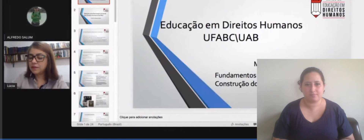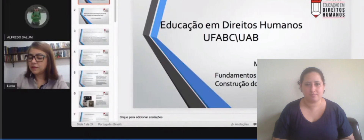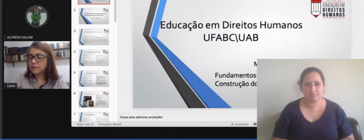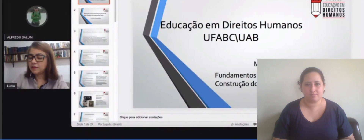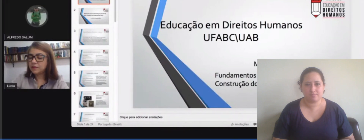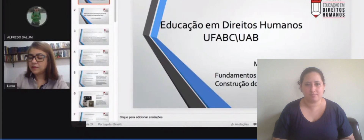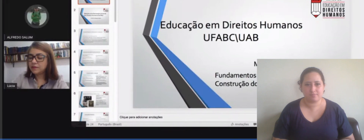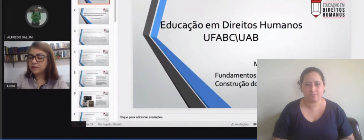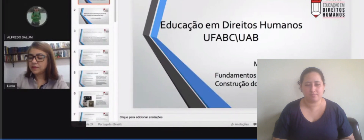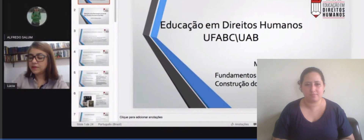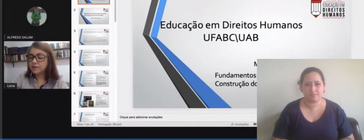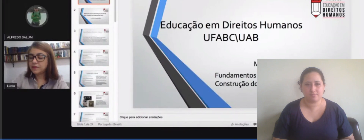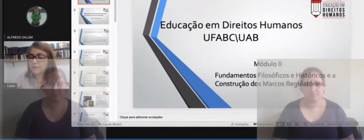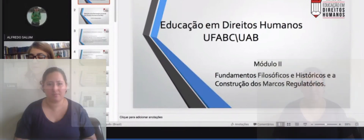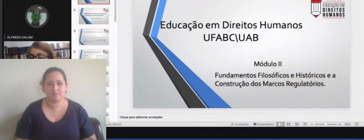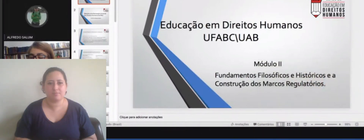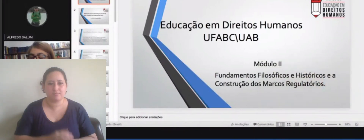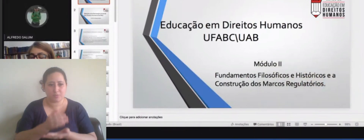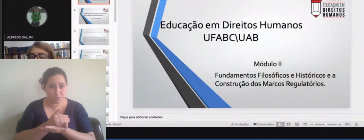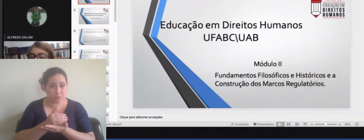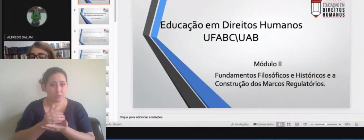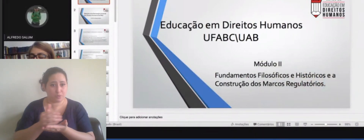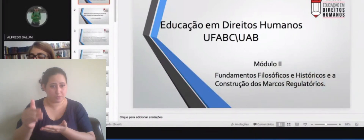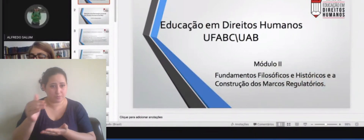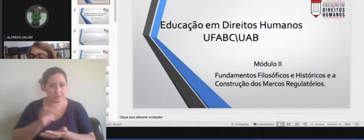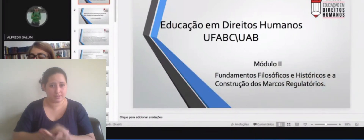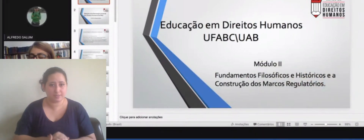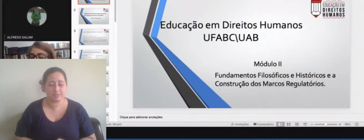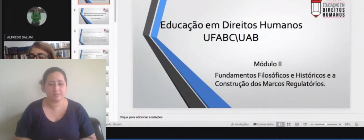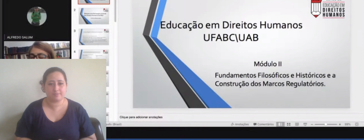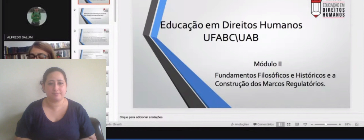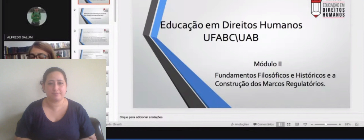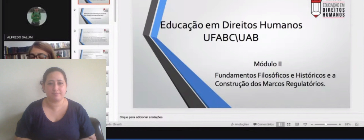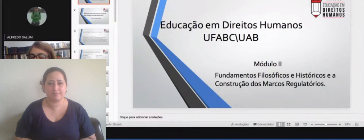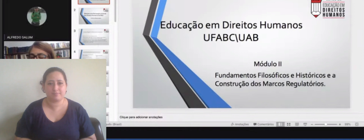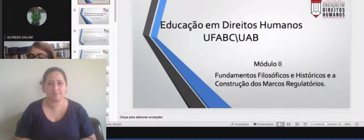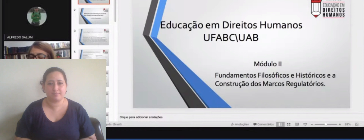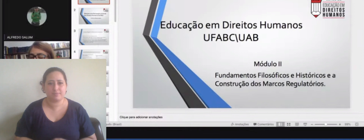Bom, vamos lá, então. Dá para colocar a tela cheia?